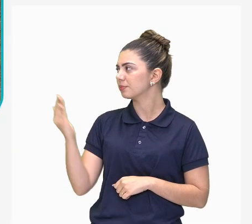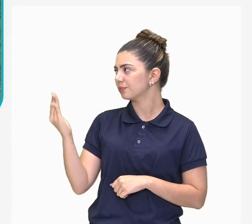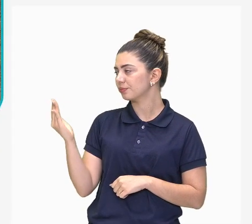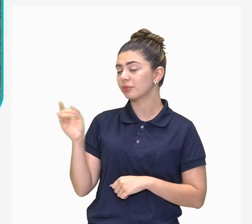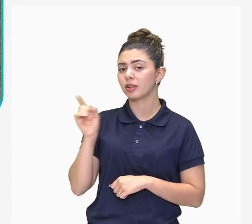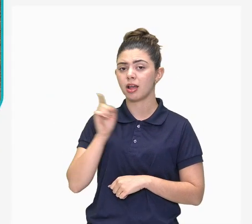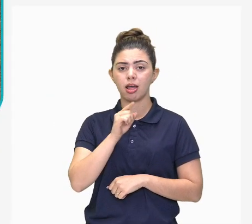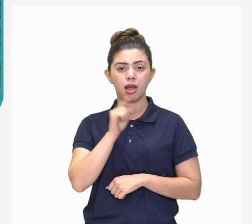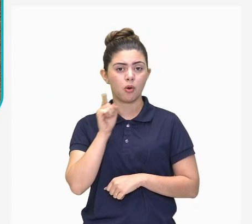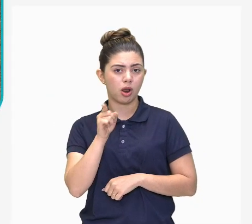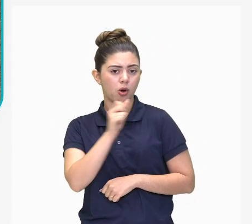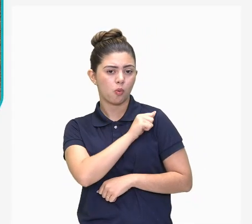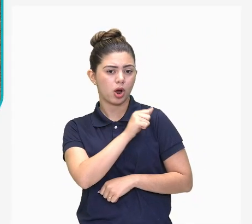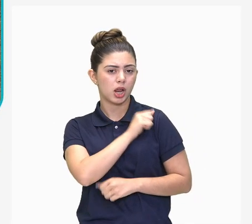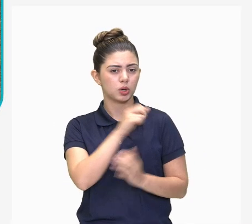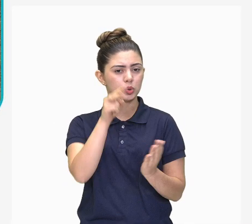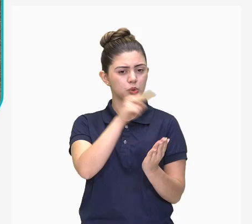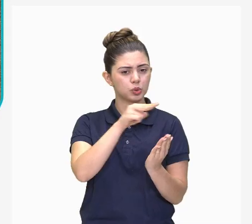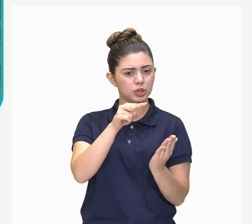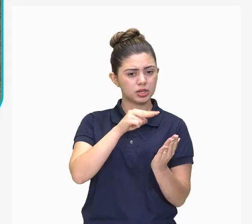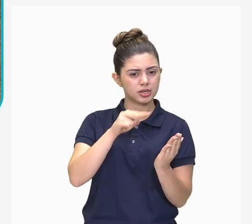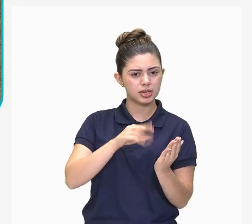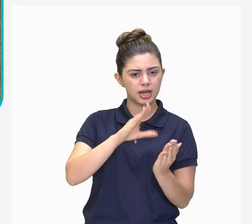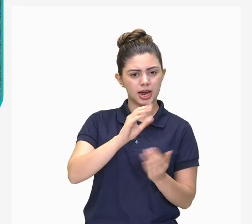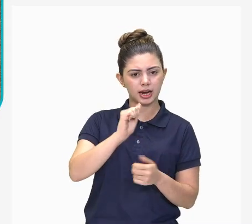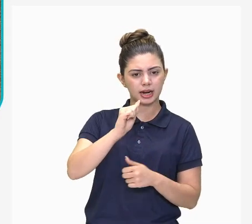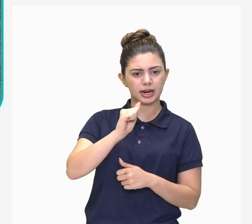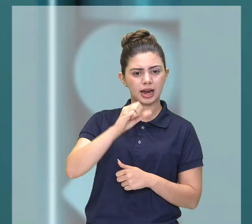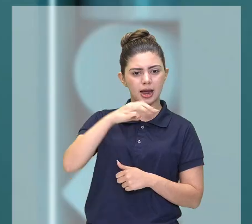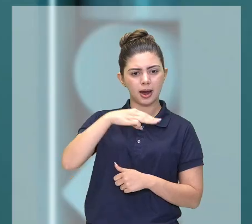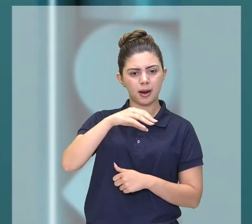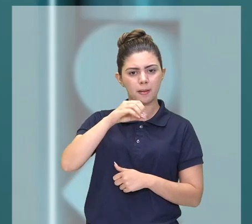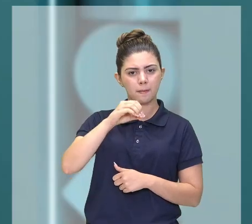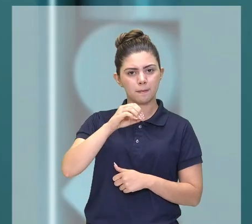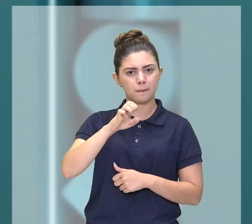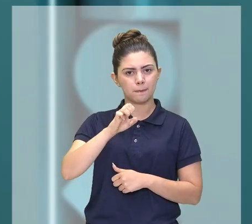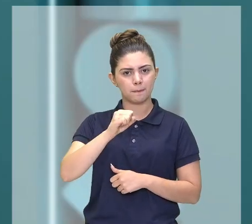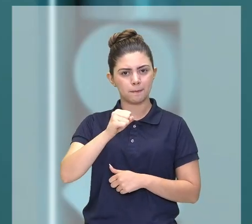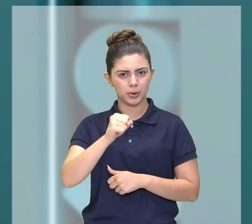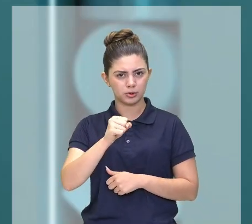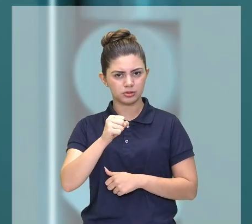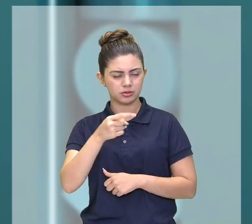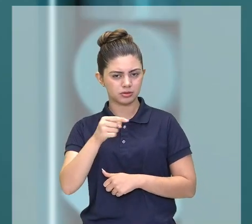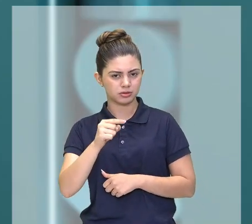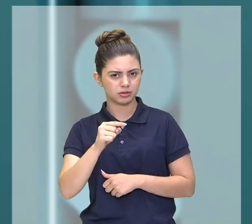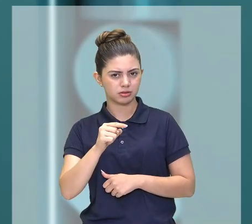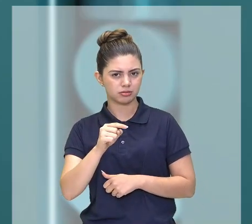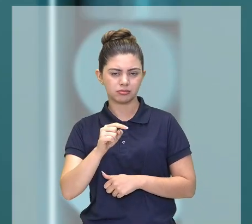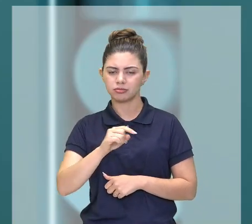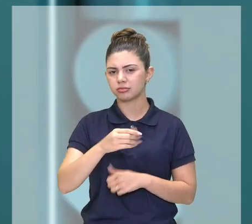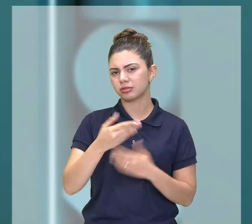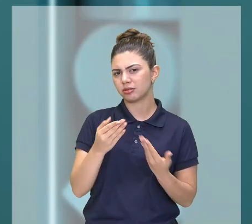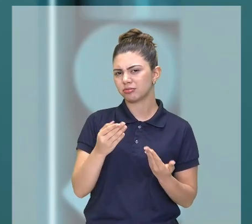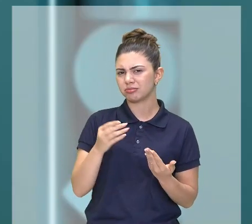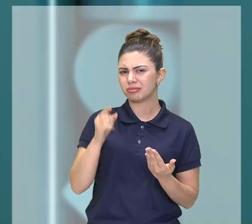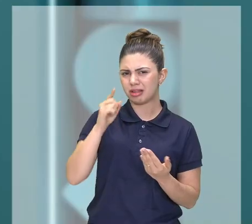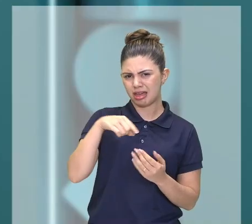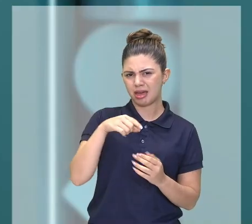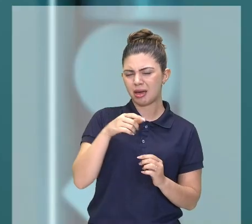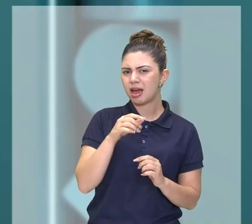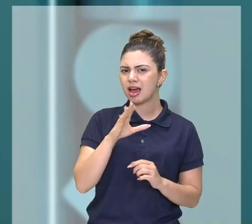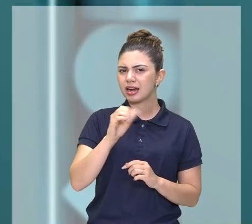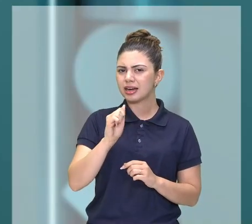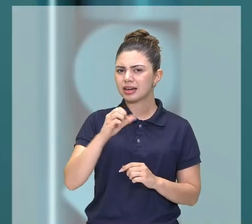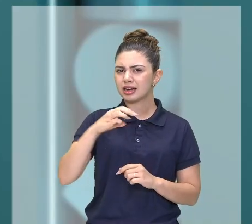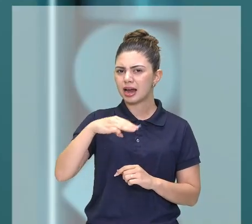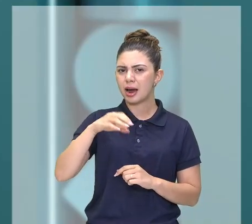aluno lia Camões, não é que o aluno, até mesmo porque Camões, ele é um